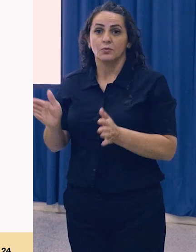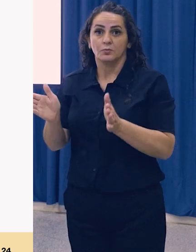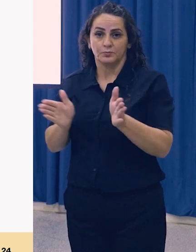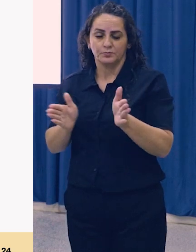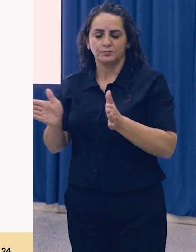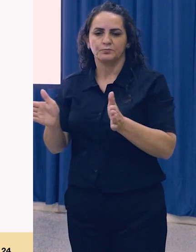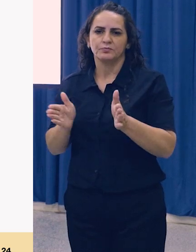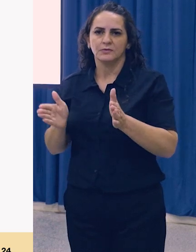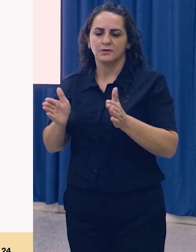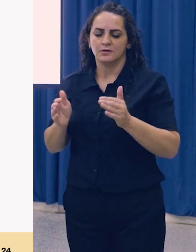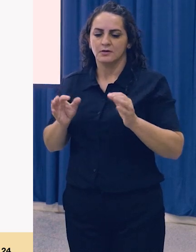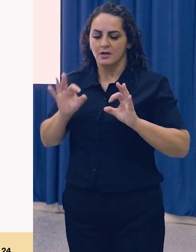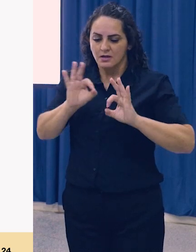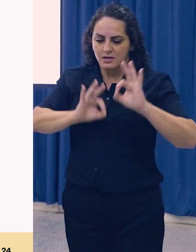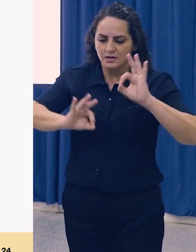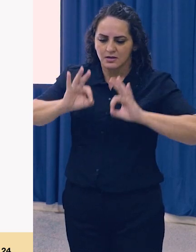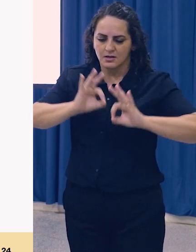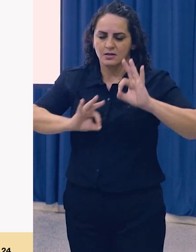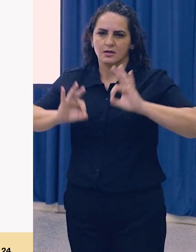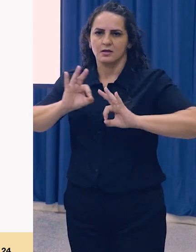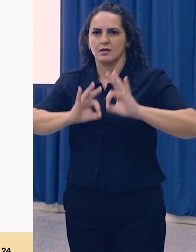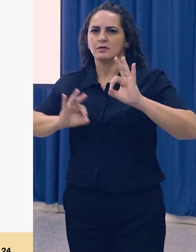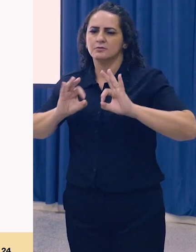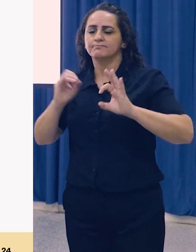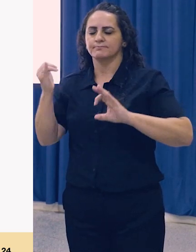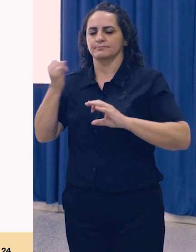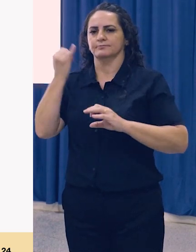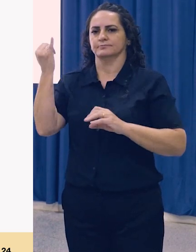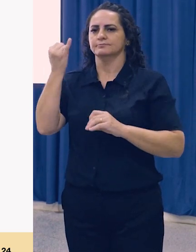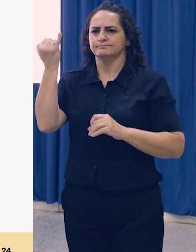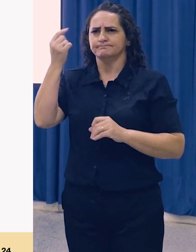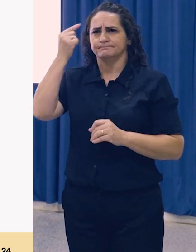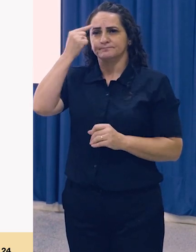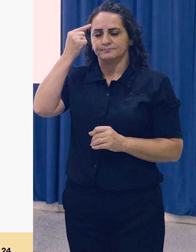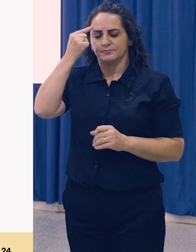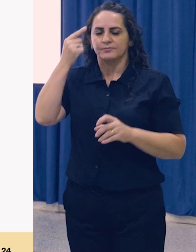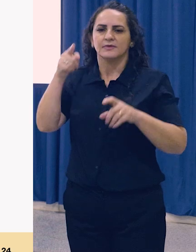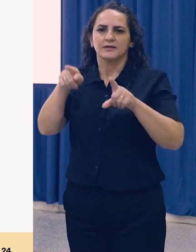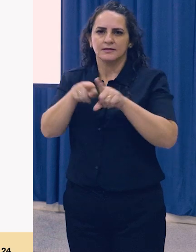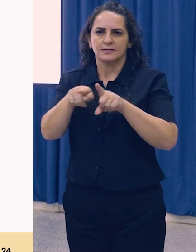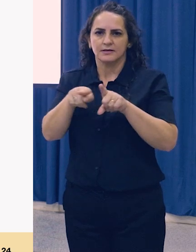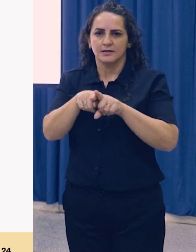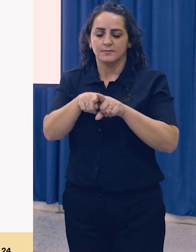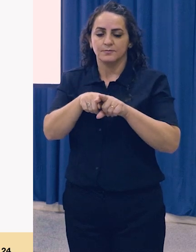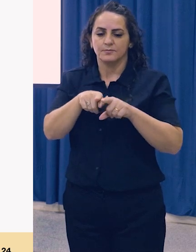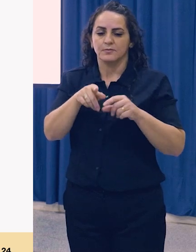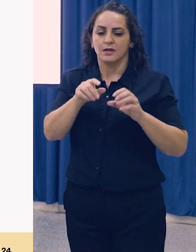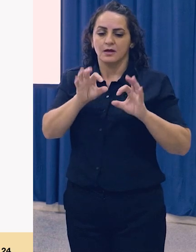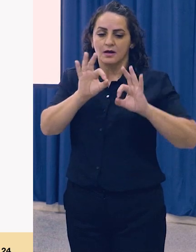Durante a produção, isso é importante a gente pensar ali na parte do cronograma,